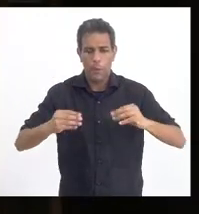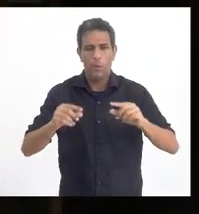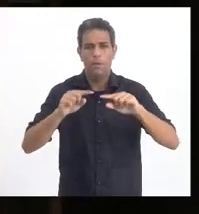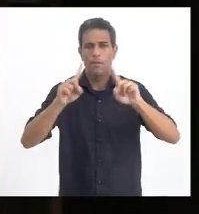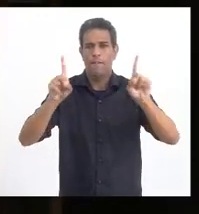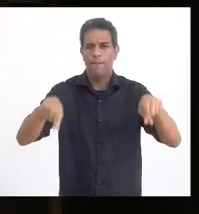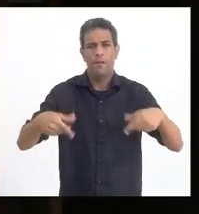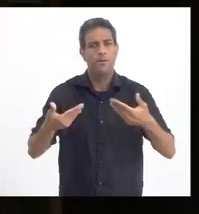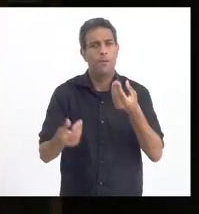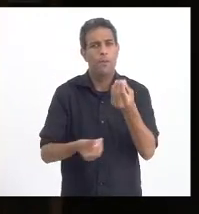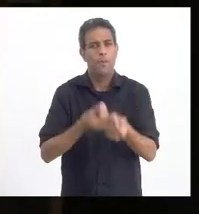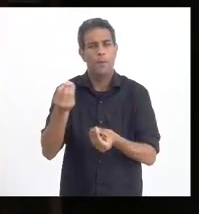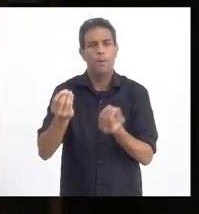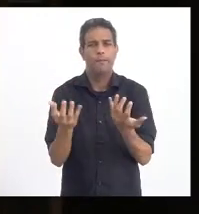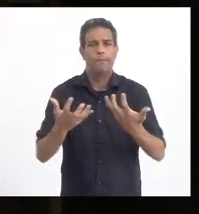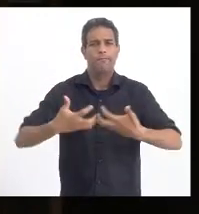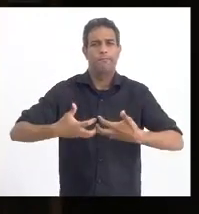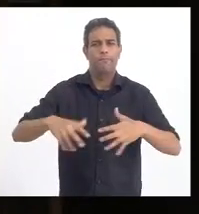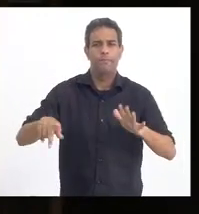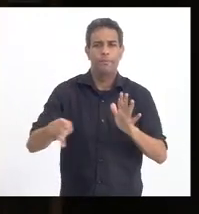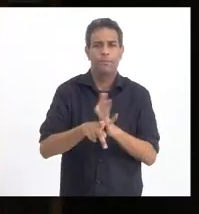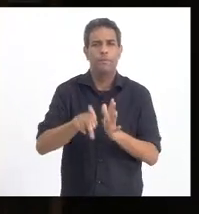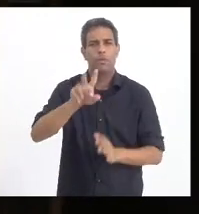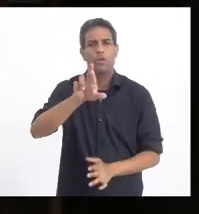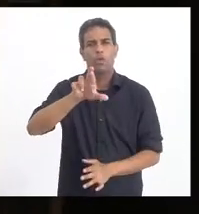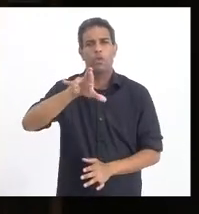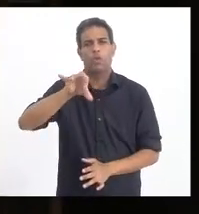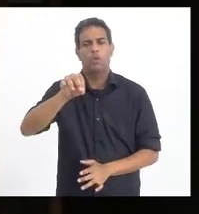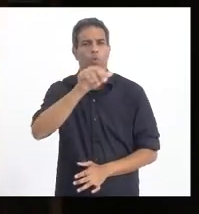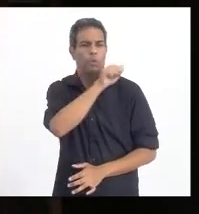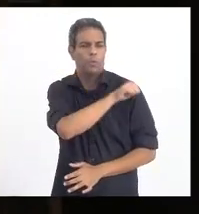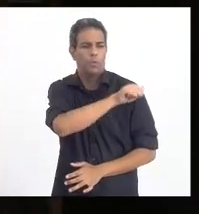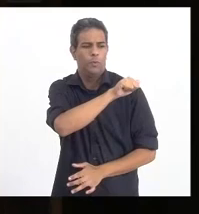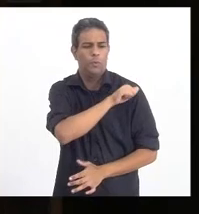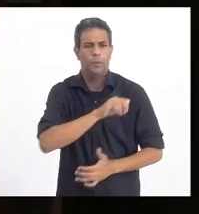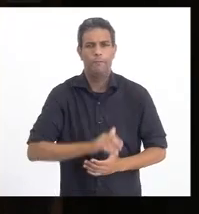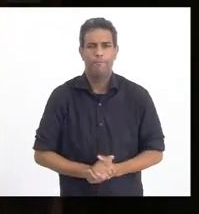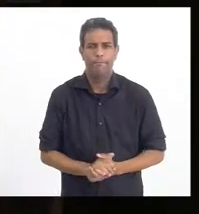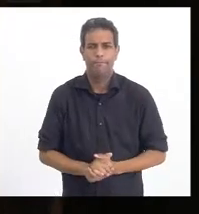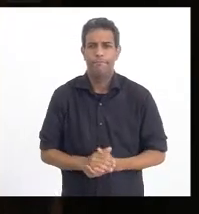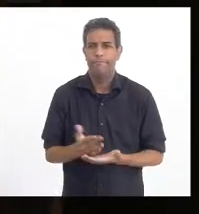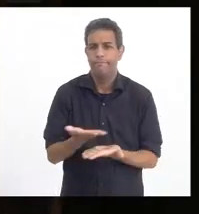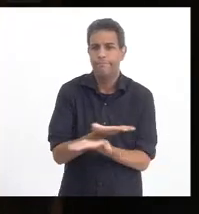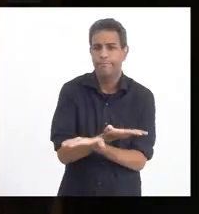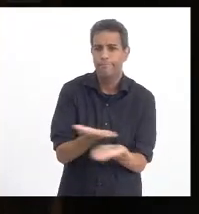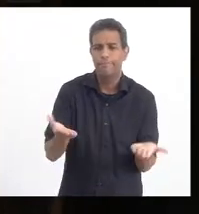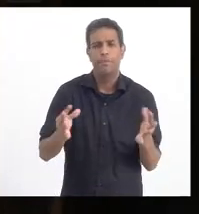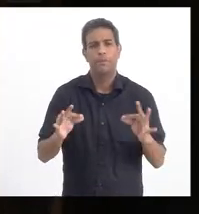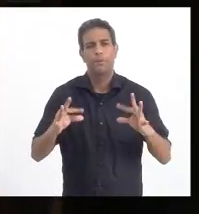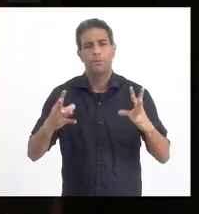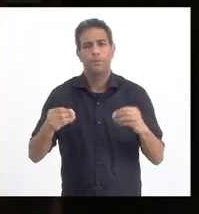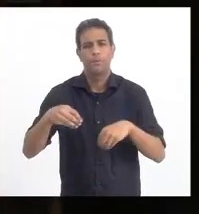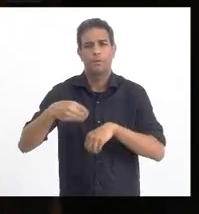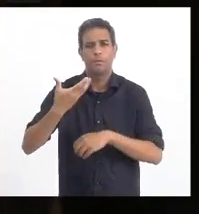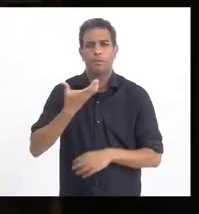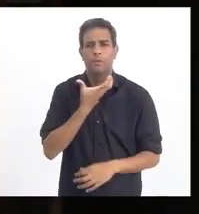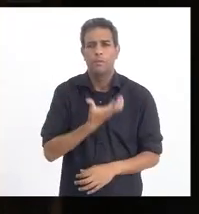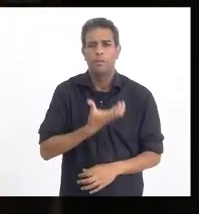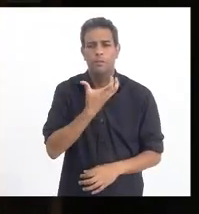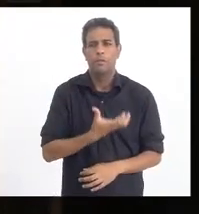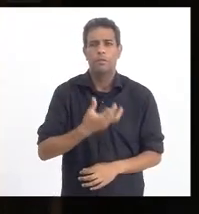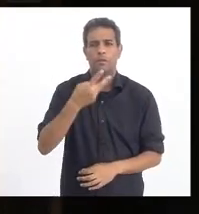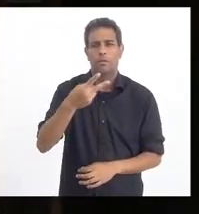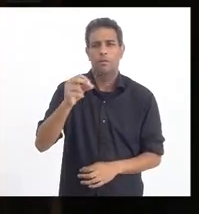que hoje está a cargo do Rio previdência para essas pensionistas essas outras pensionistas que Eu mencionei de dezembro